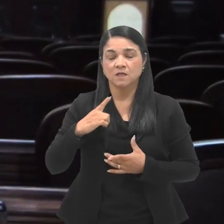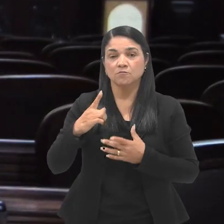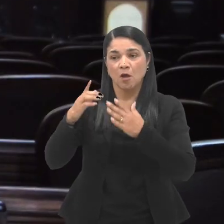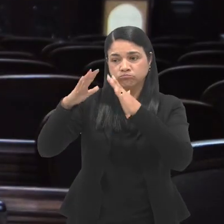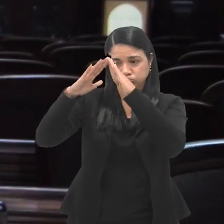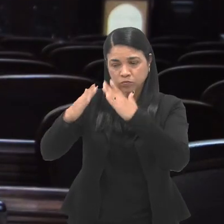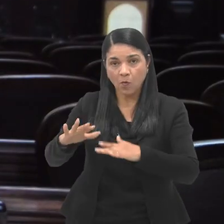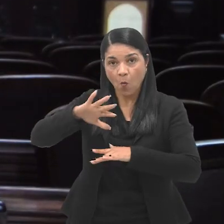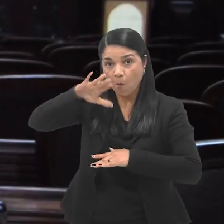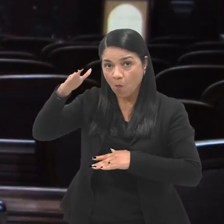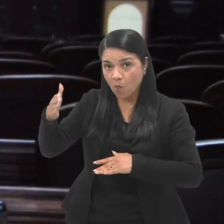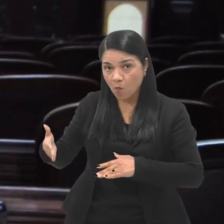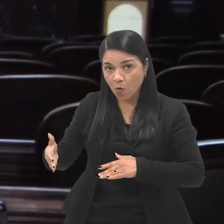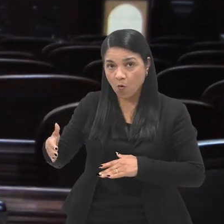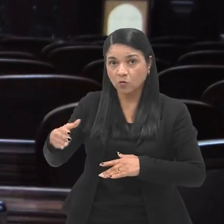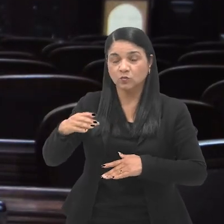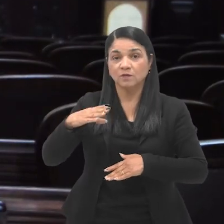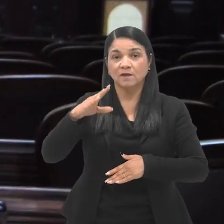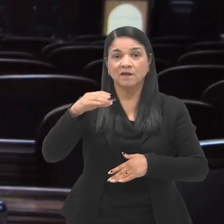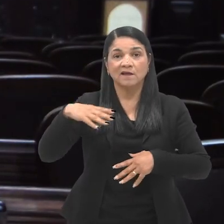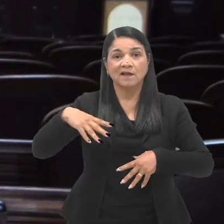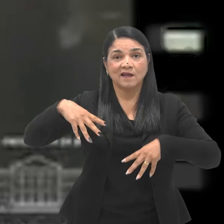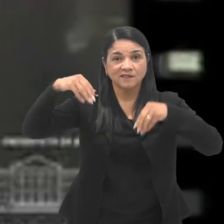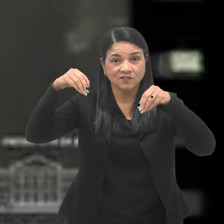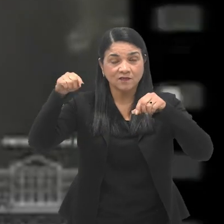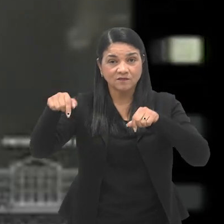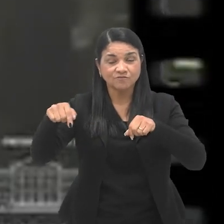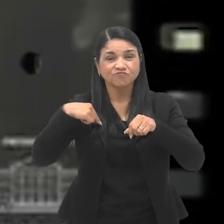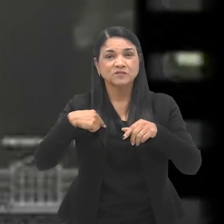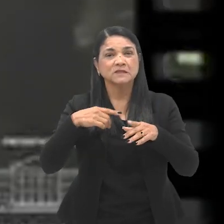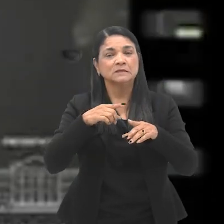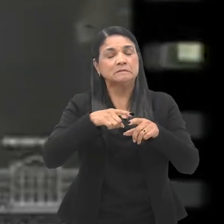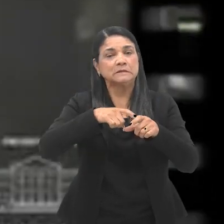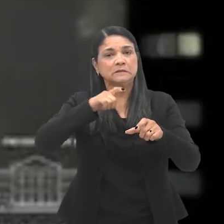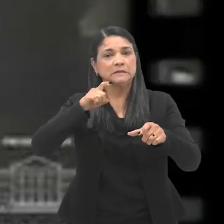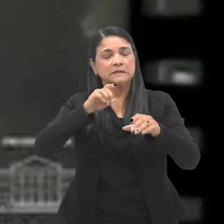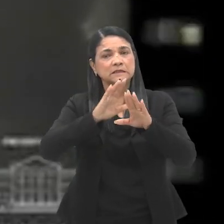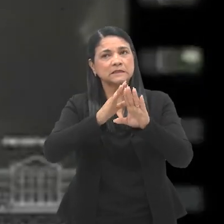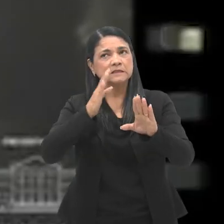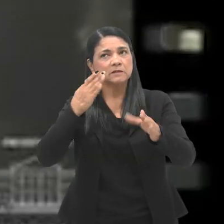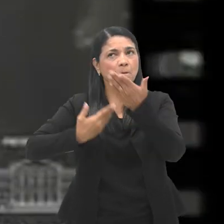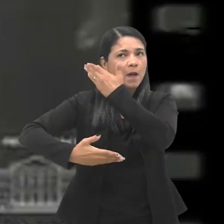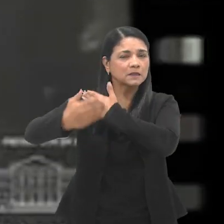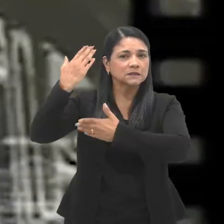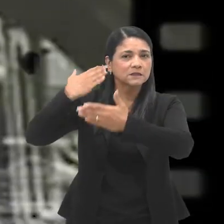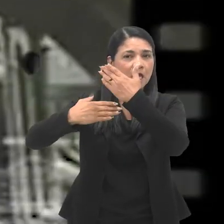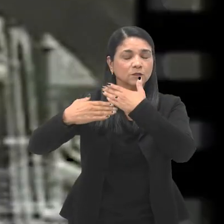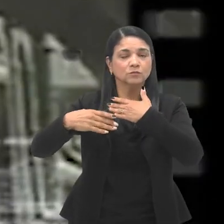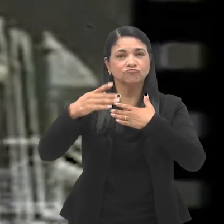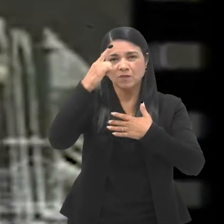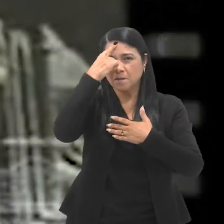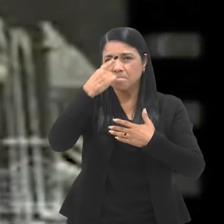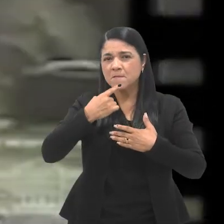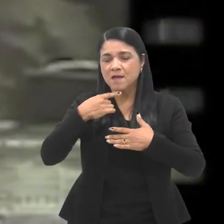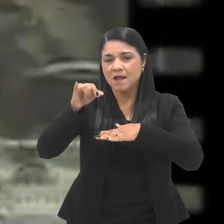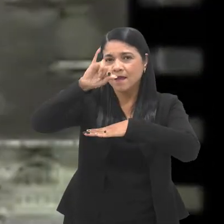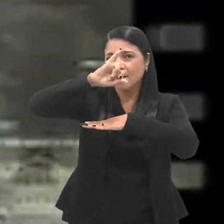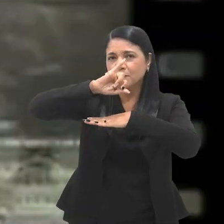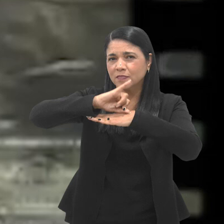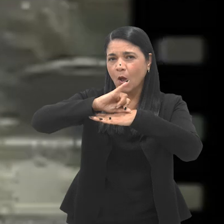Nós temos a demolição do Morro do Castelo, a cidade querendo se afastar do passado colonial e buscando uma imagem de